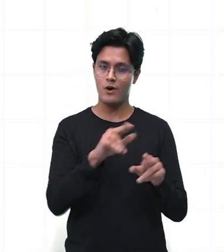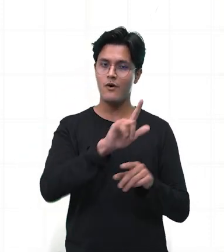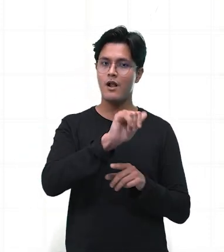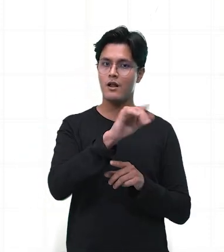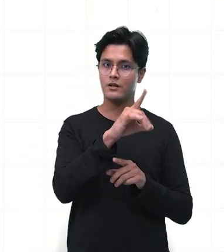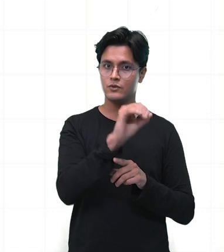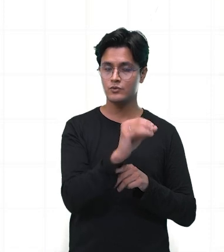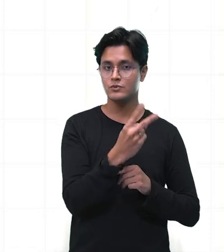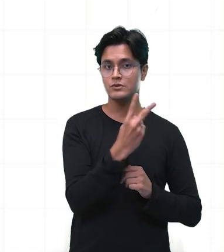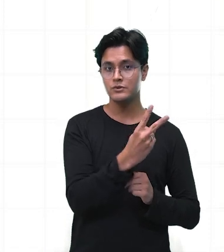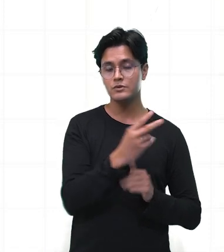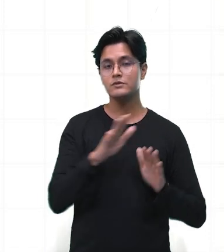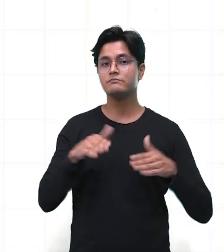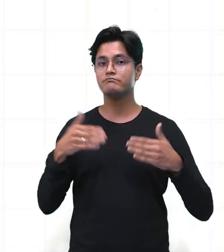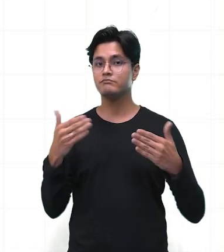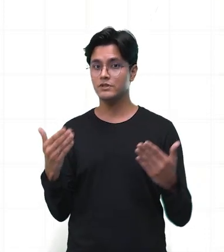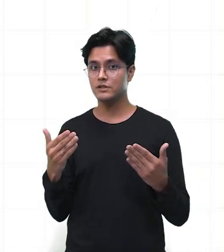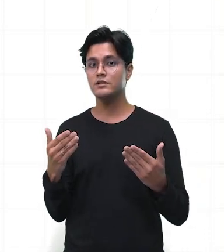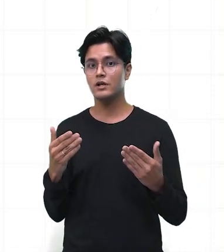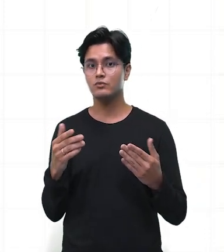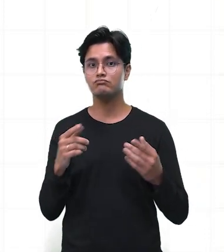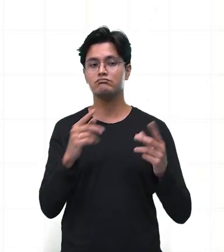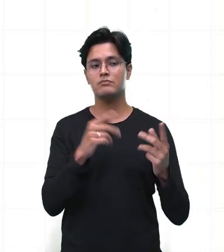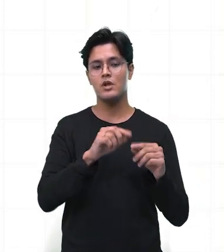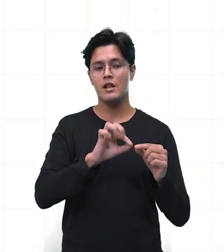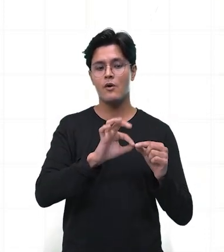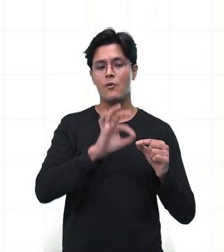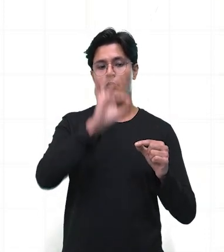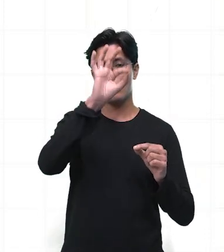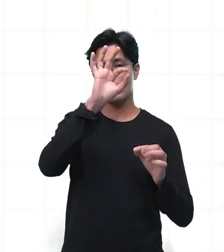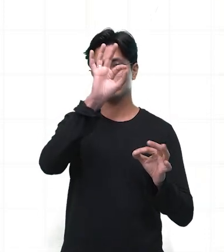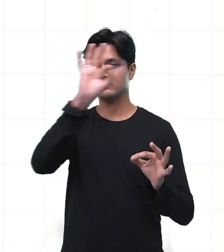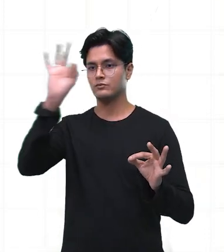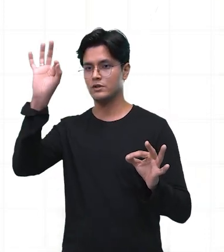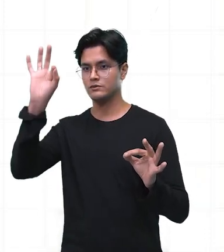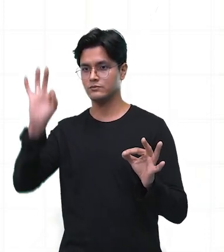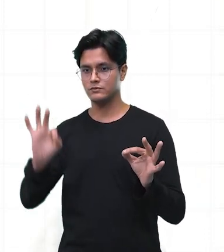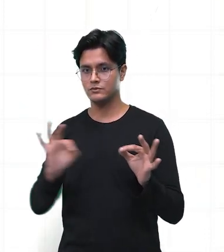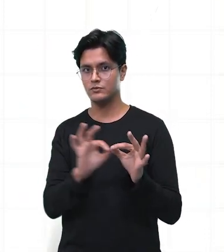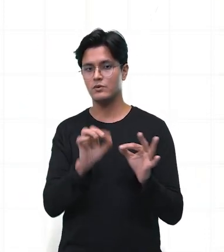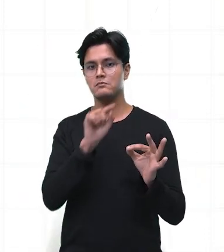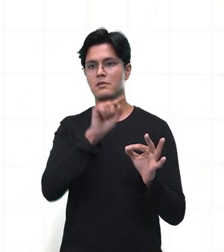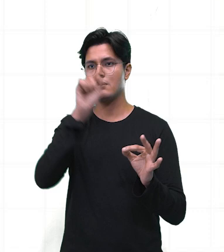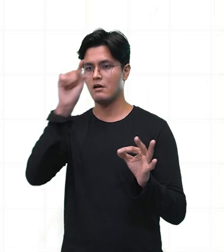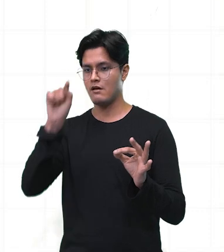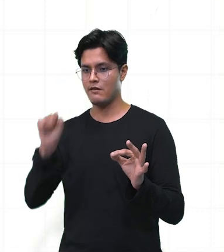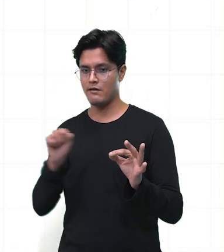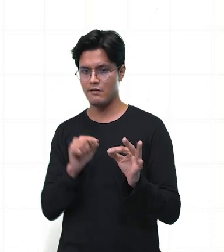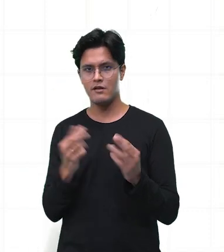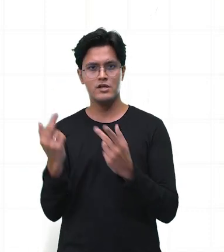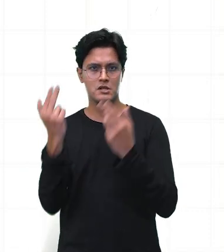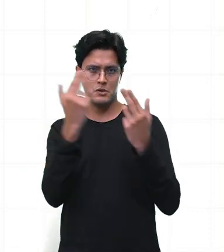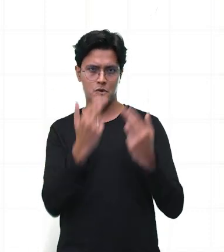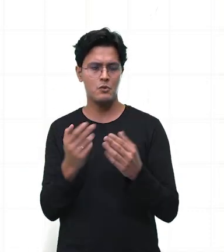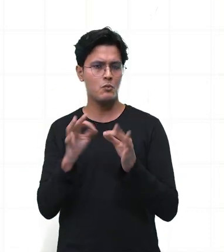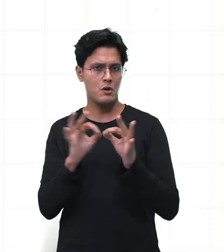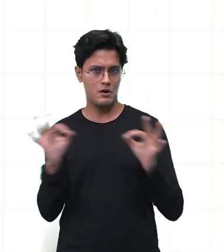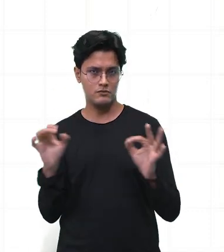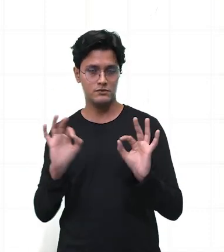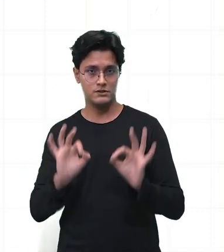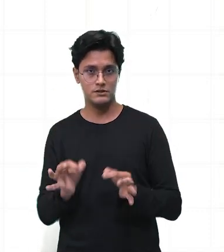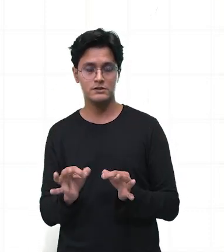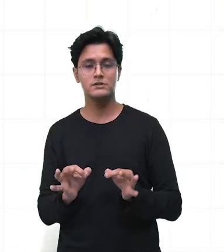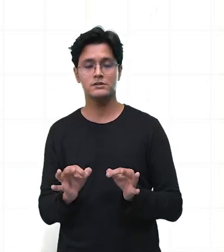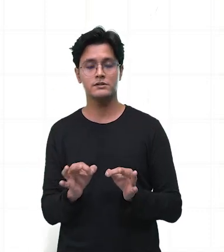Portanto, um quadrado, todos os lados são iguais, tá? Isso significa dizer o seguinte, que se